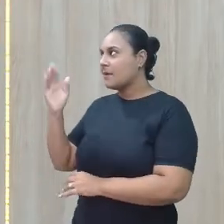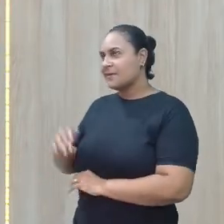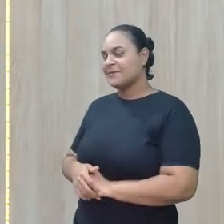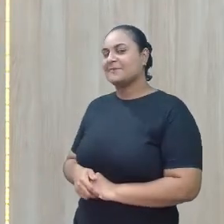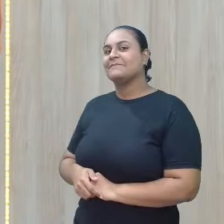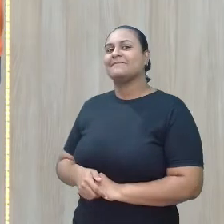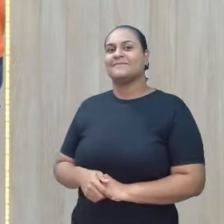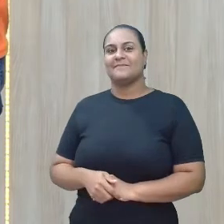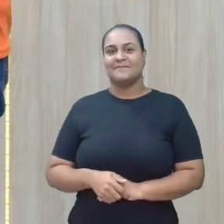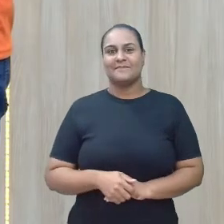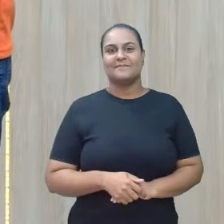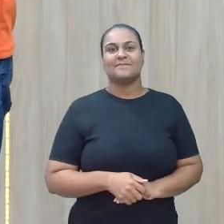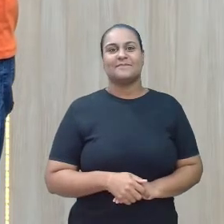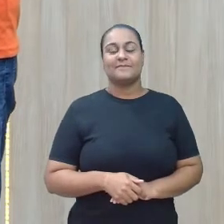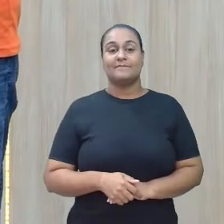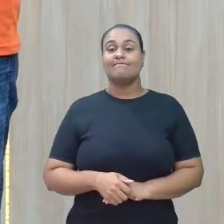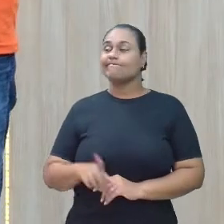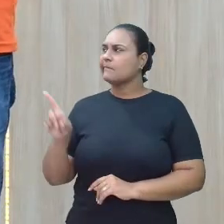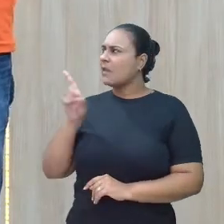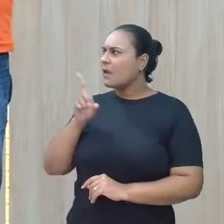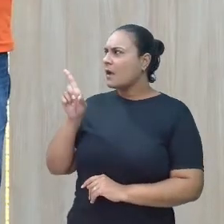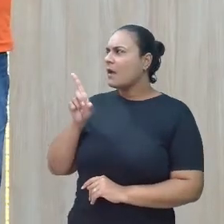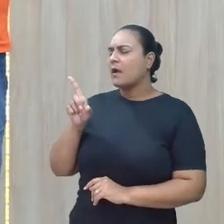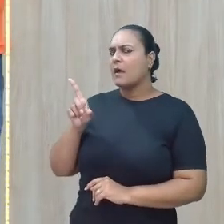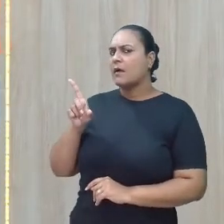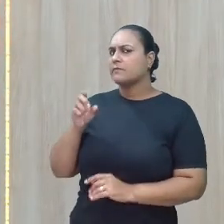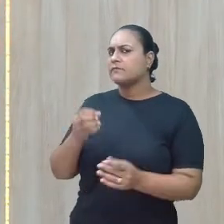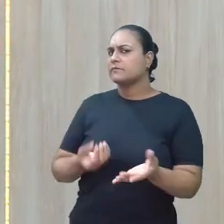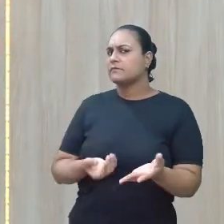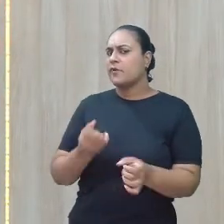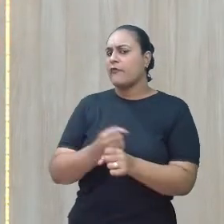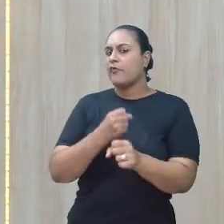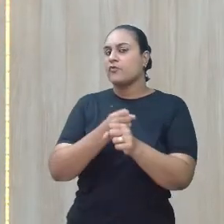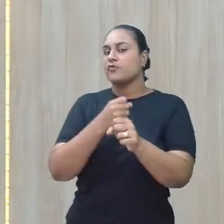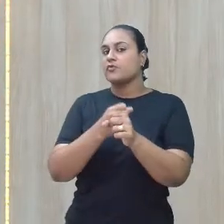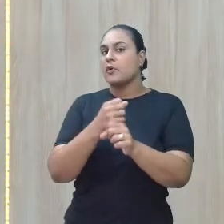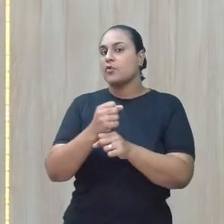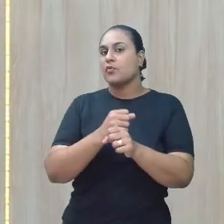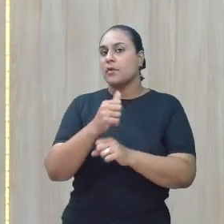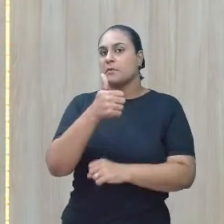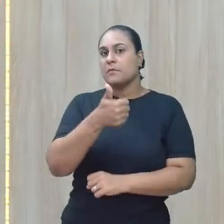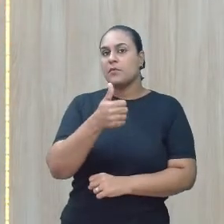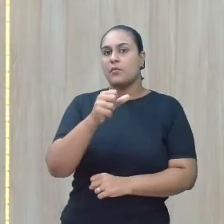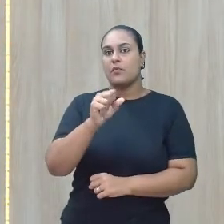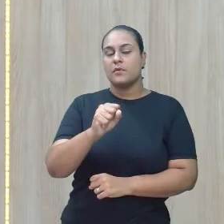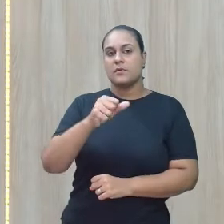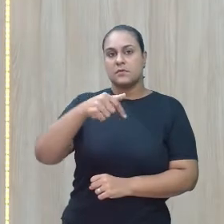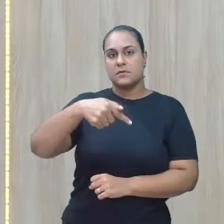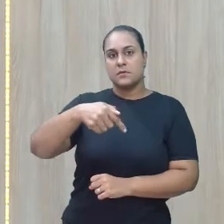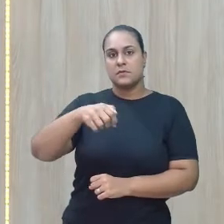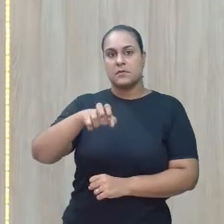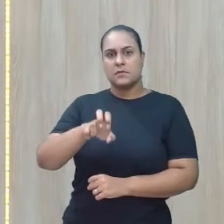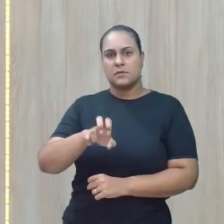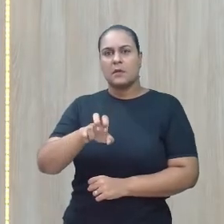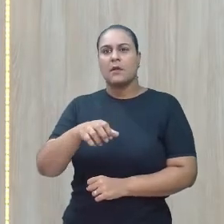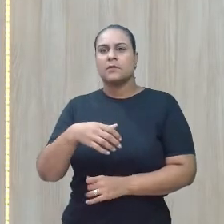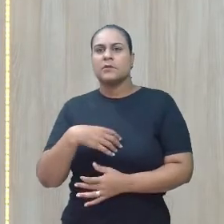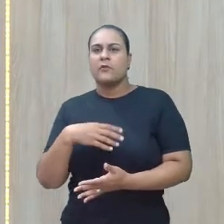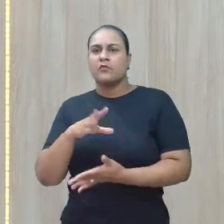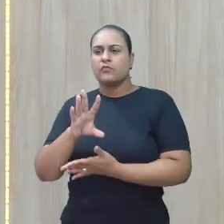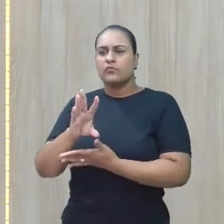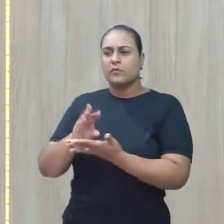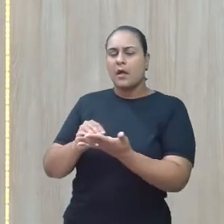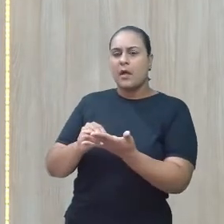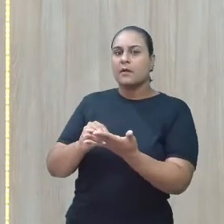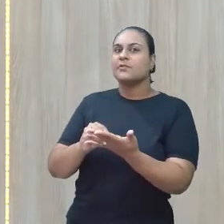Gente, esse mercado ele foi construído em 1875, né, e foi inspirado num mercado que